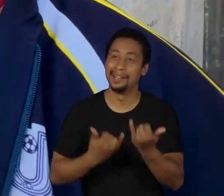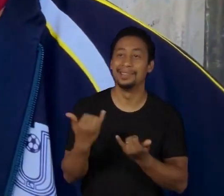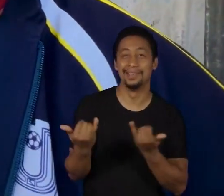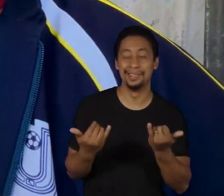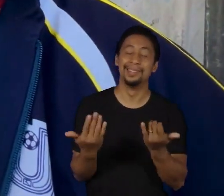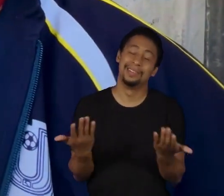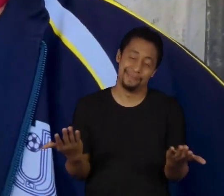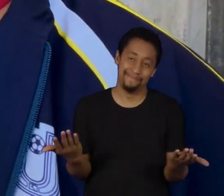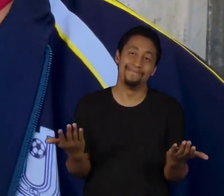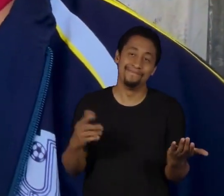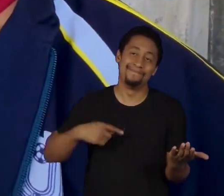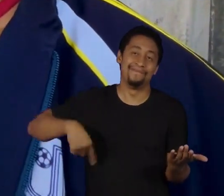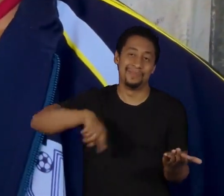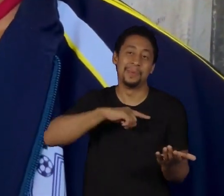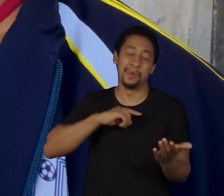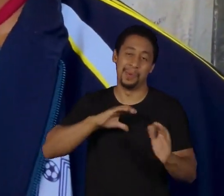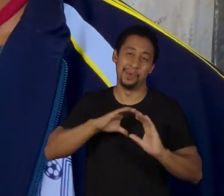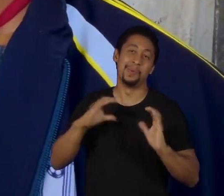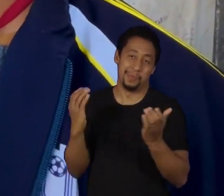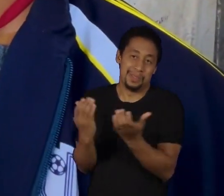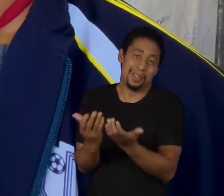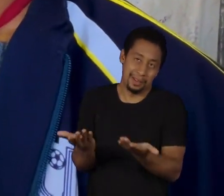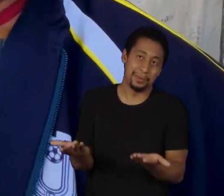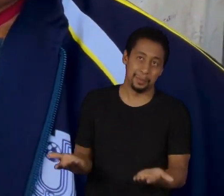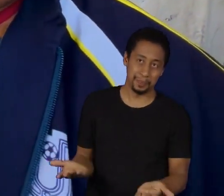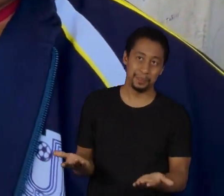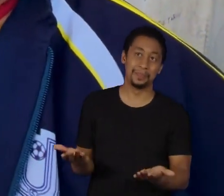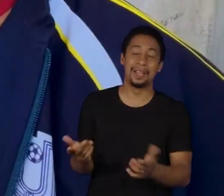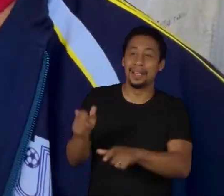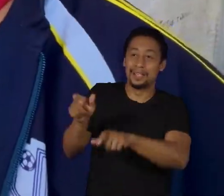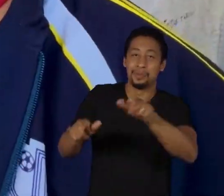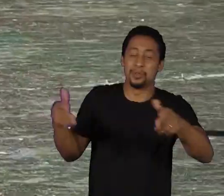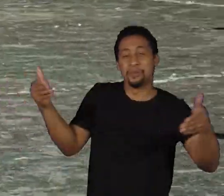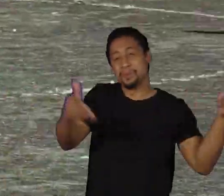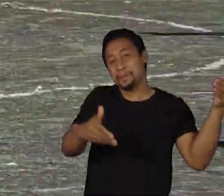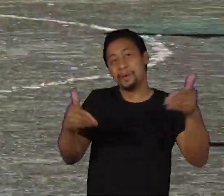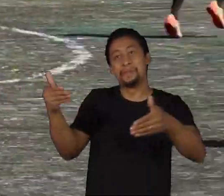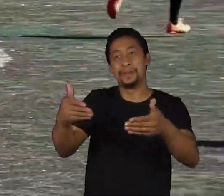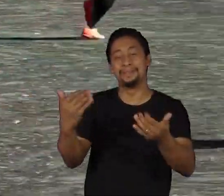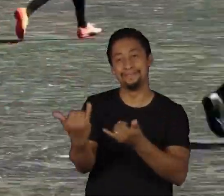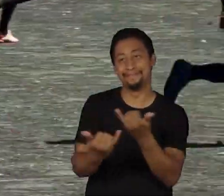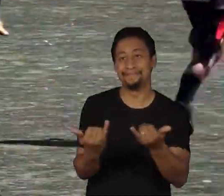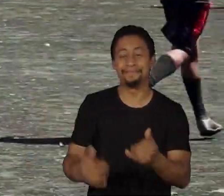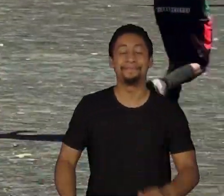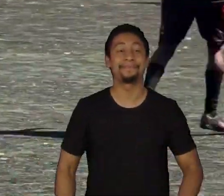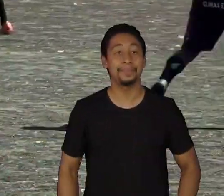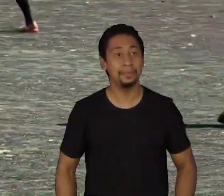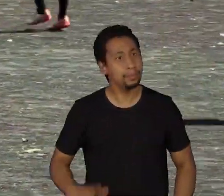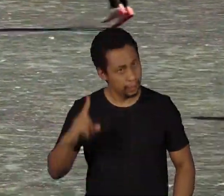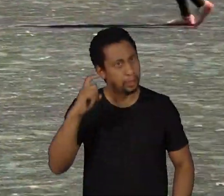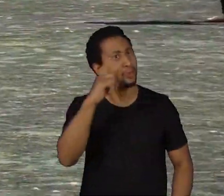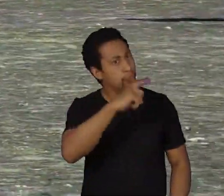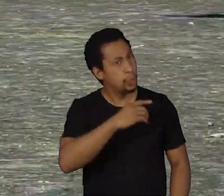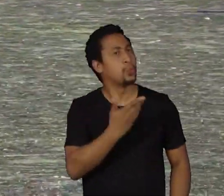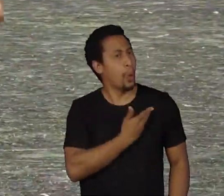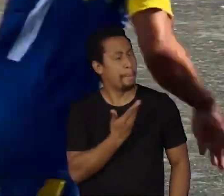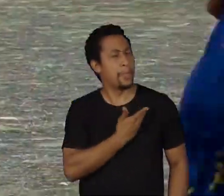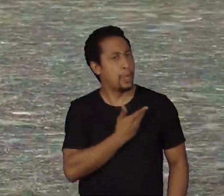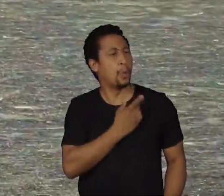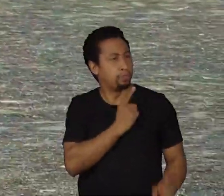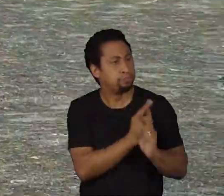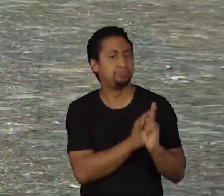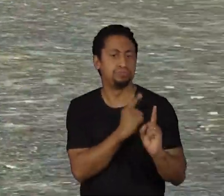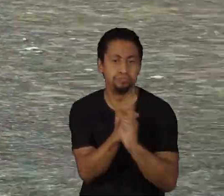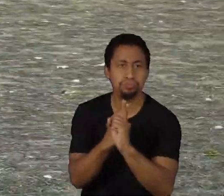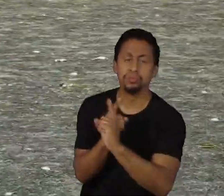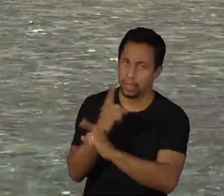comunidade, tirar o pessoal do caminho errado aí. É difícil reunir os amigos assim pra jogar uma bola e tudo mais. Quando